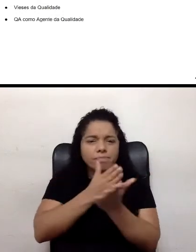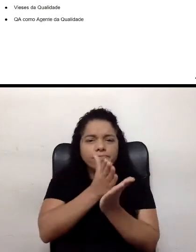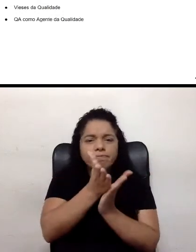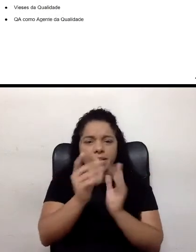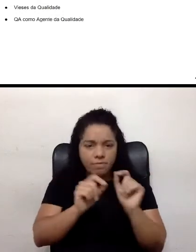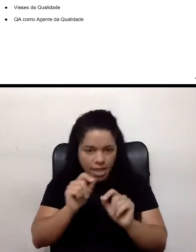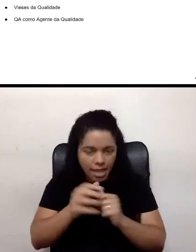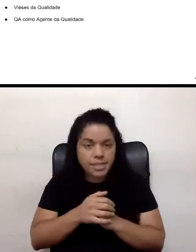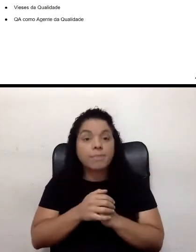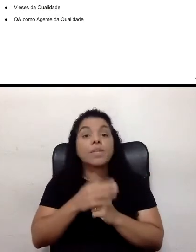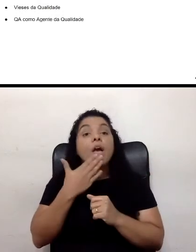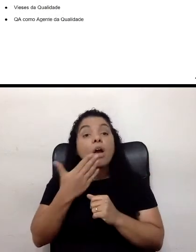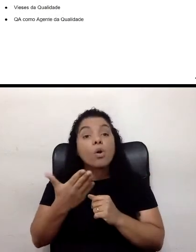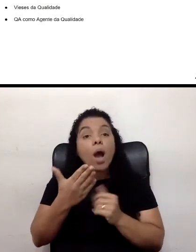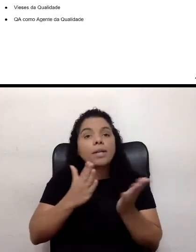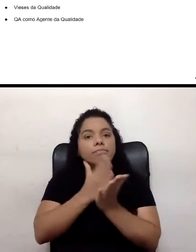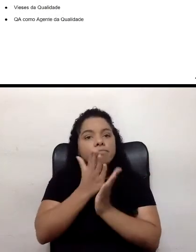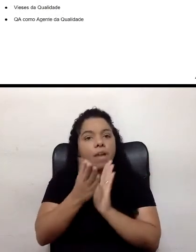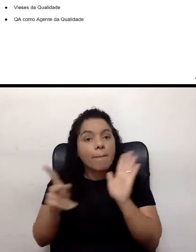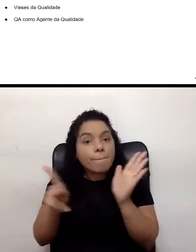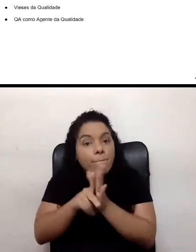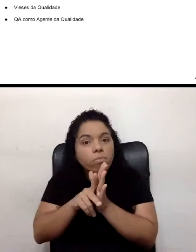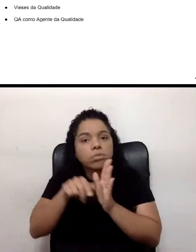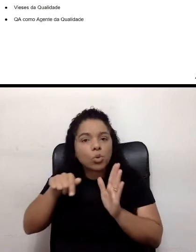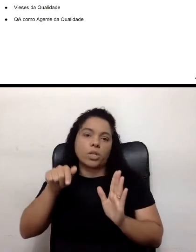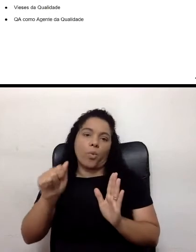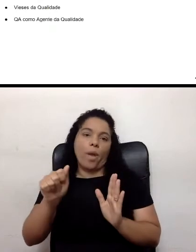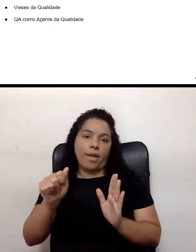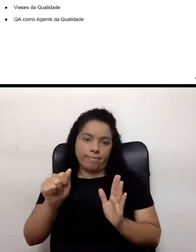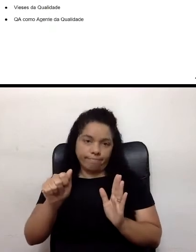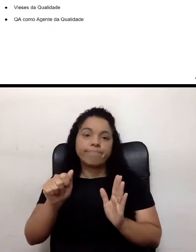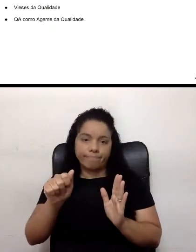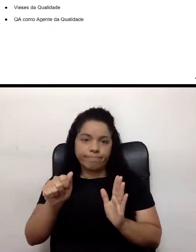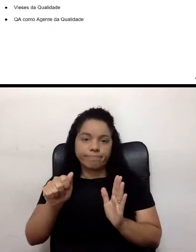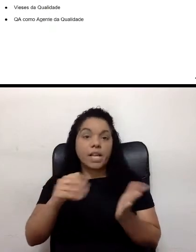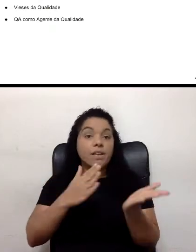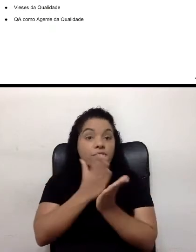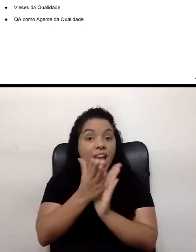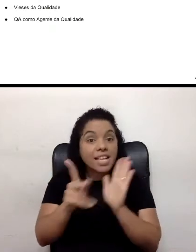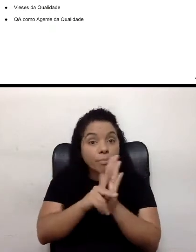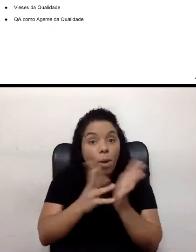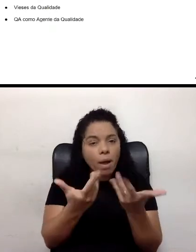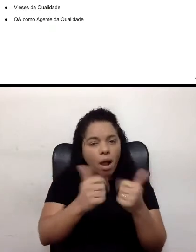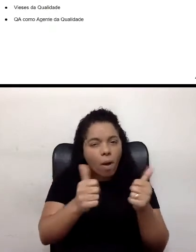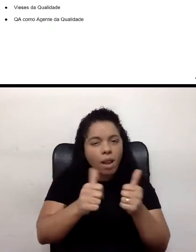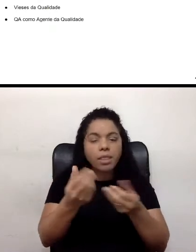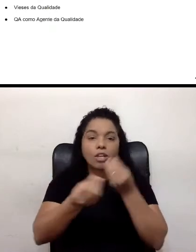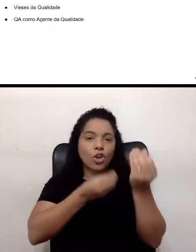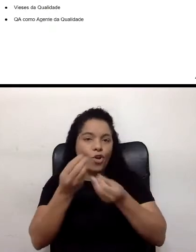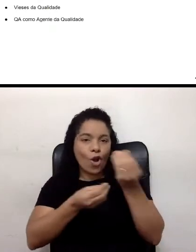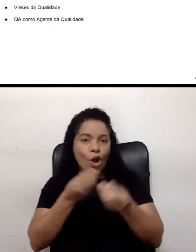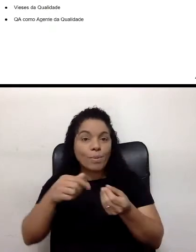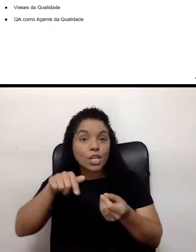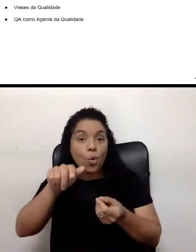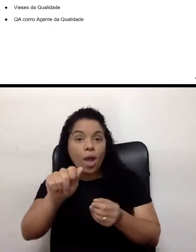né? Quais são os vieses do QA em si, os vieses da qualidade, como é que a gente pode trazer esse QA